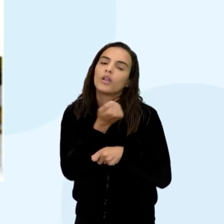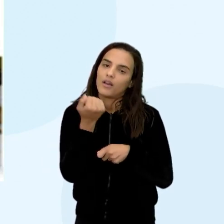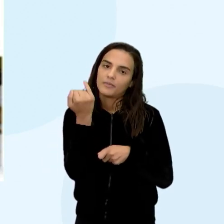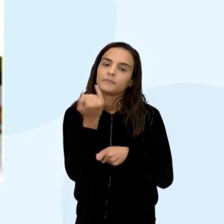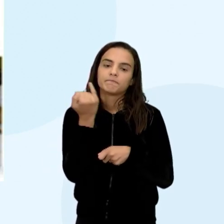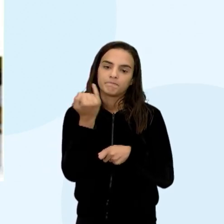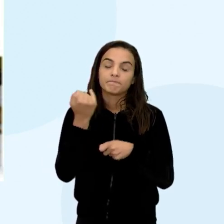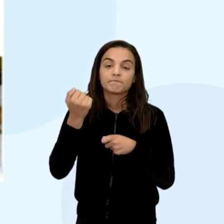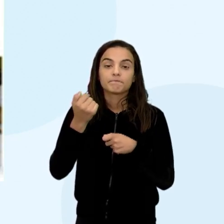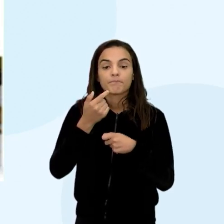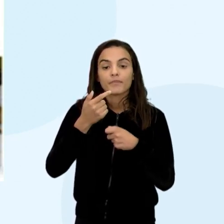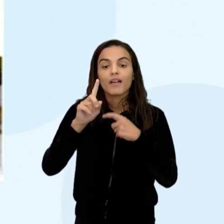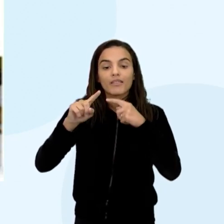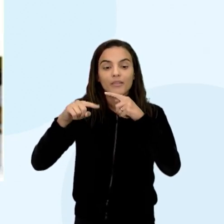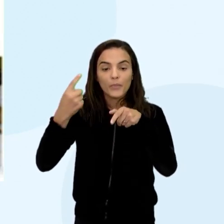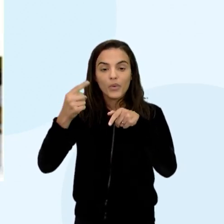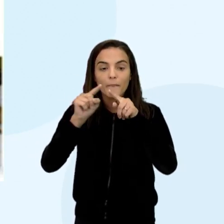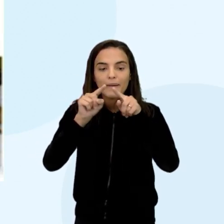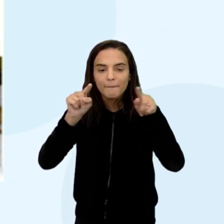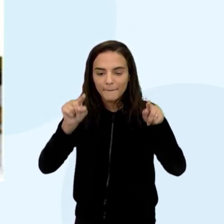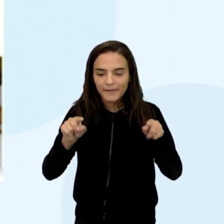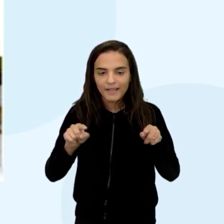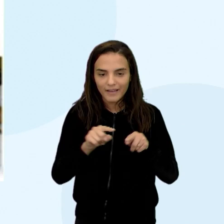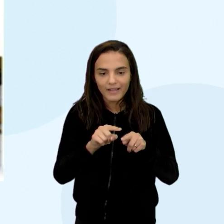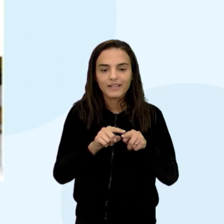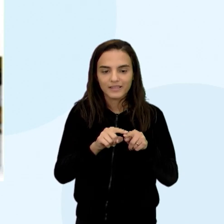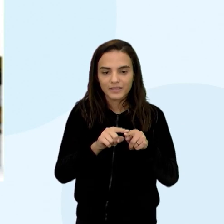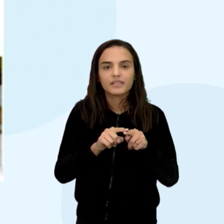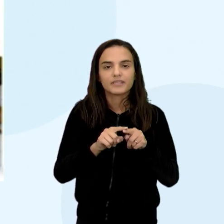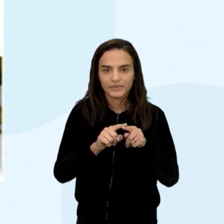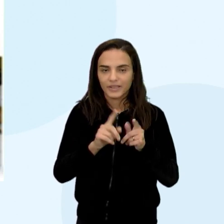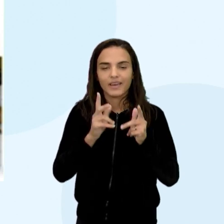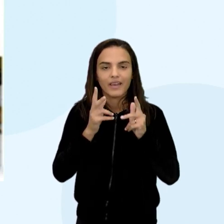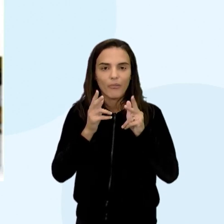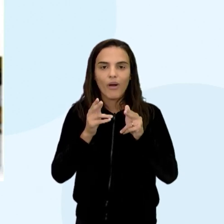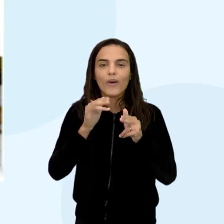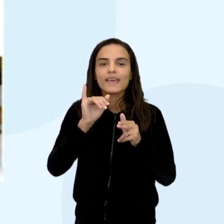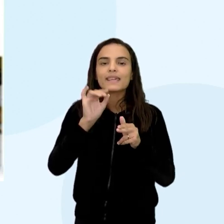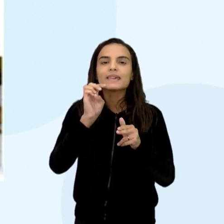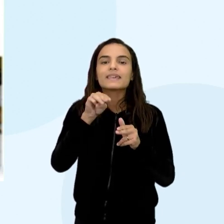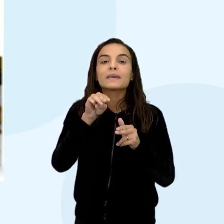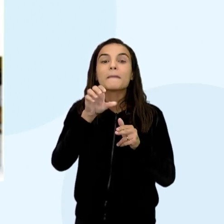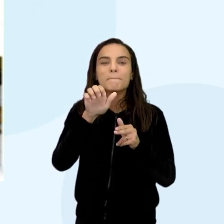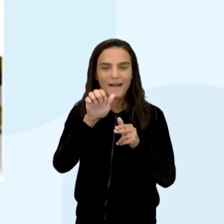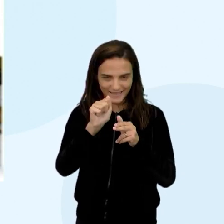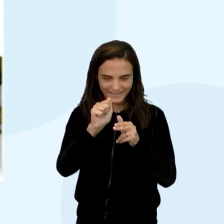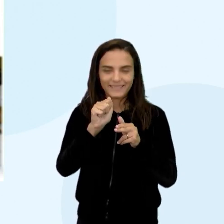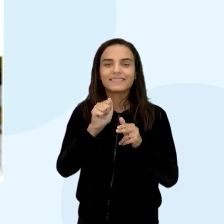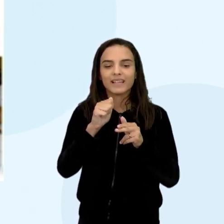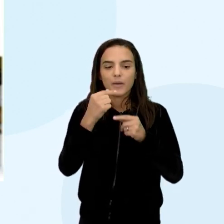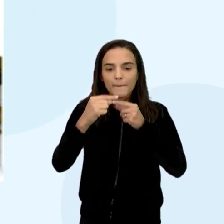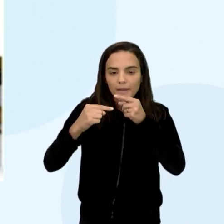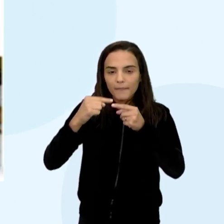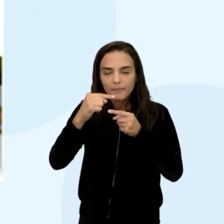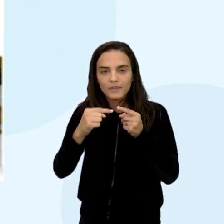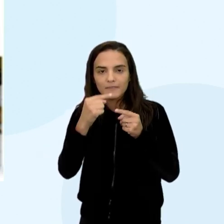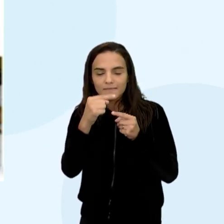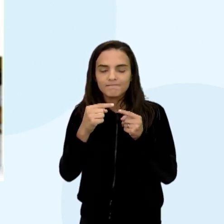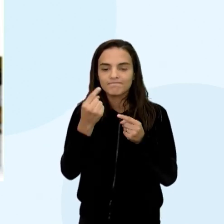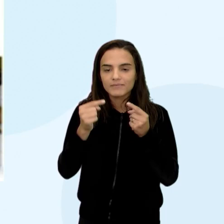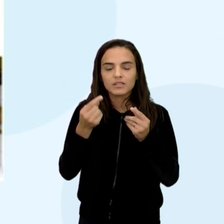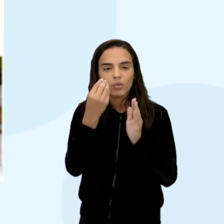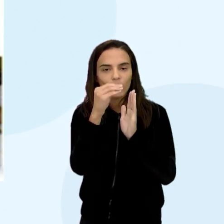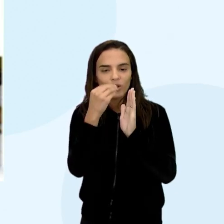depois é uma placa que eu peguei de imã de geladeira, plastifiquei e coloquei